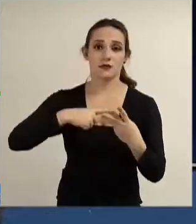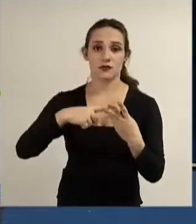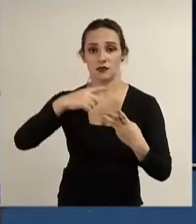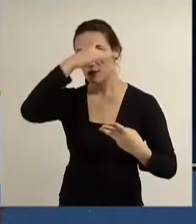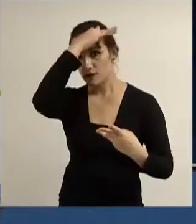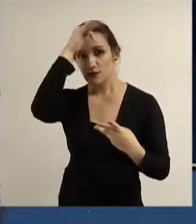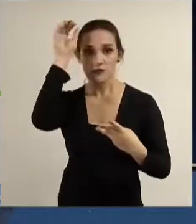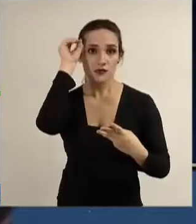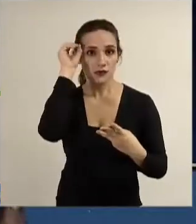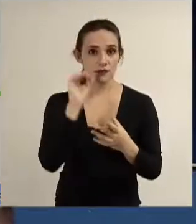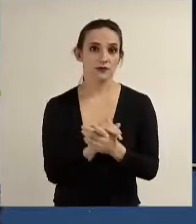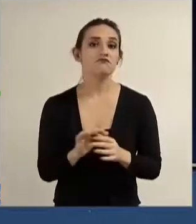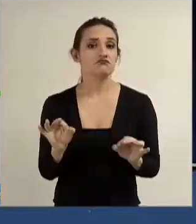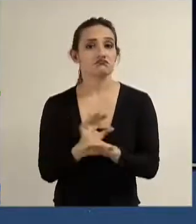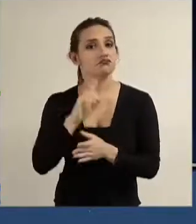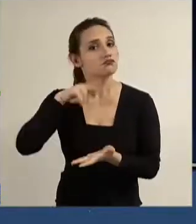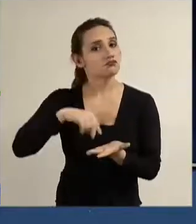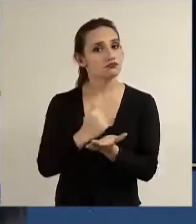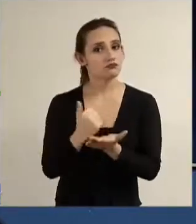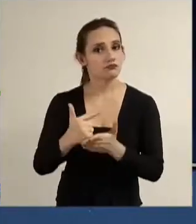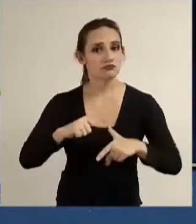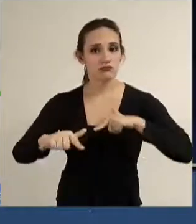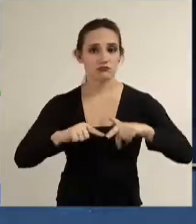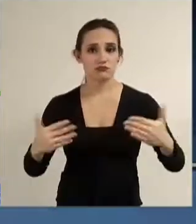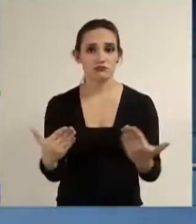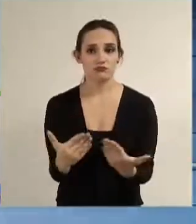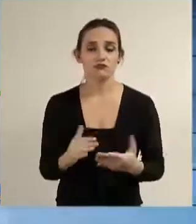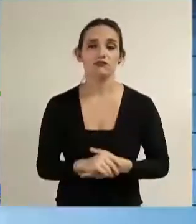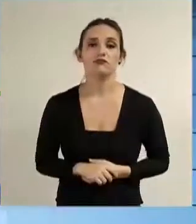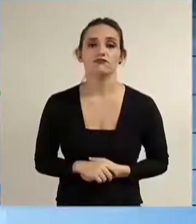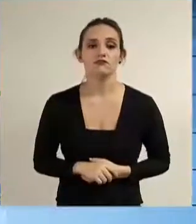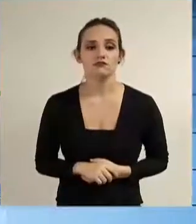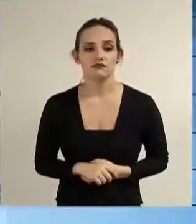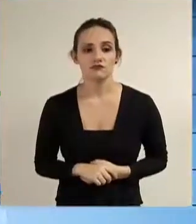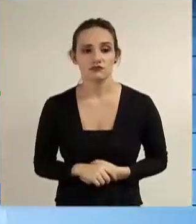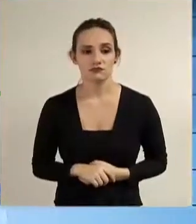e Felipe Orro. Foi lido o expediente, senhor presidente.